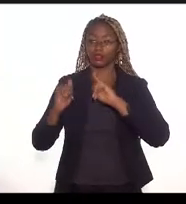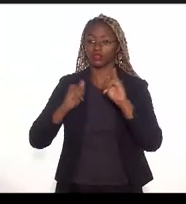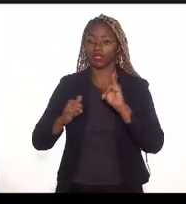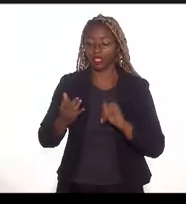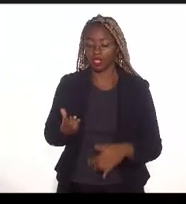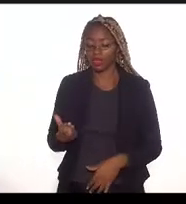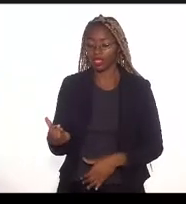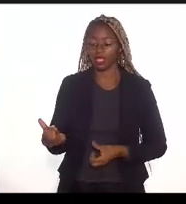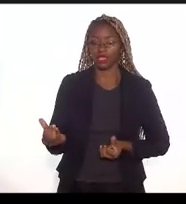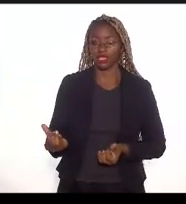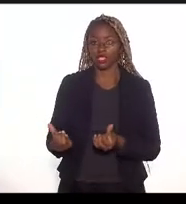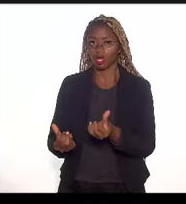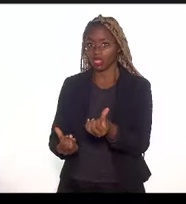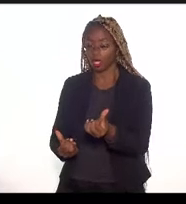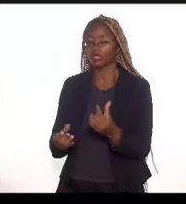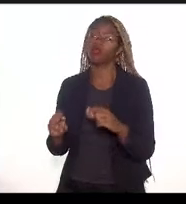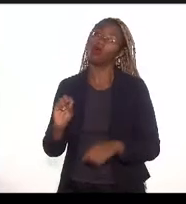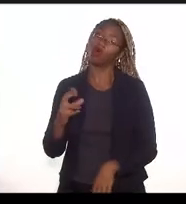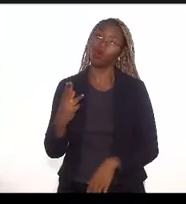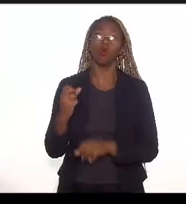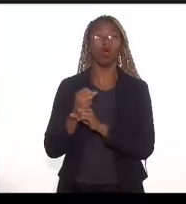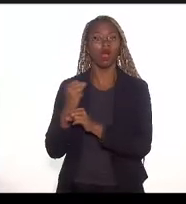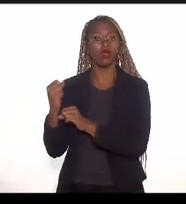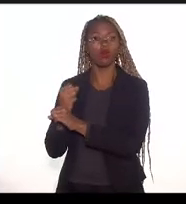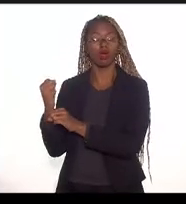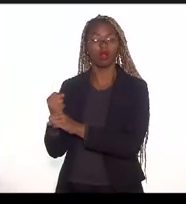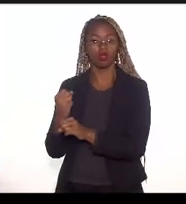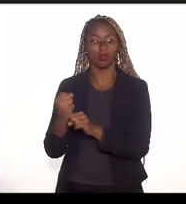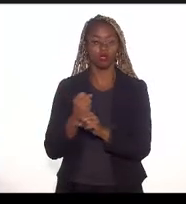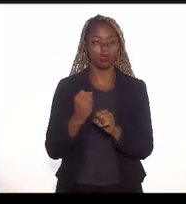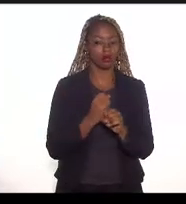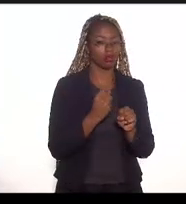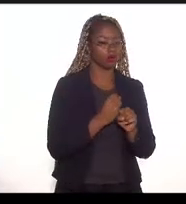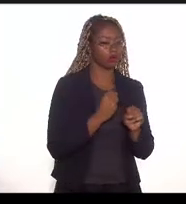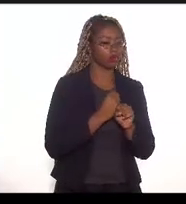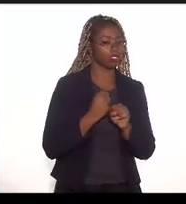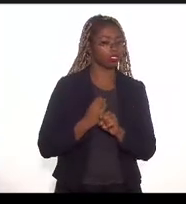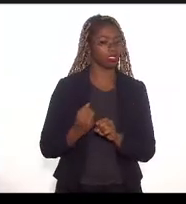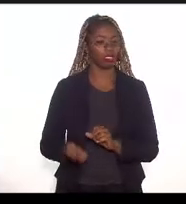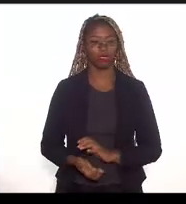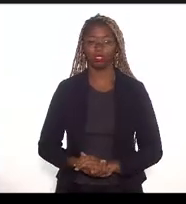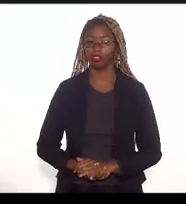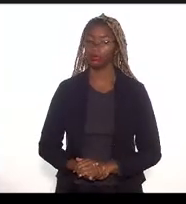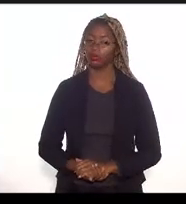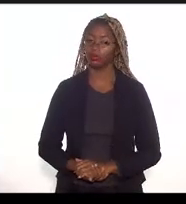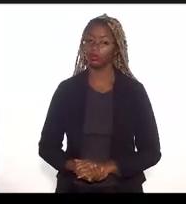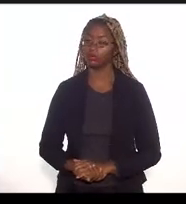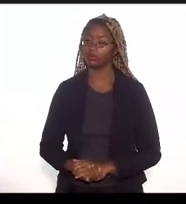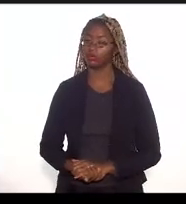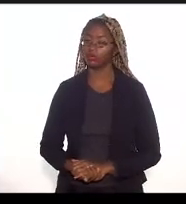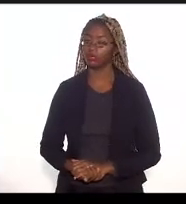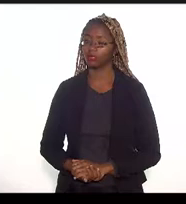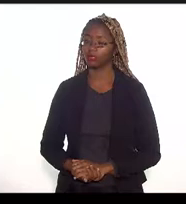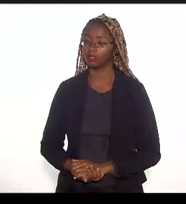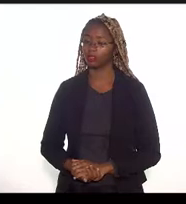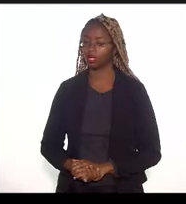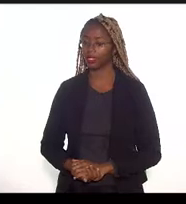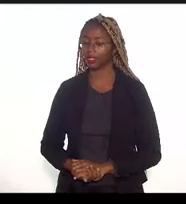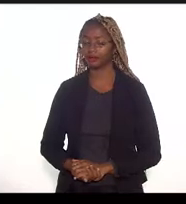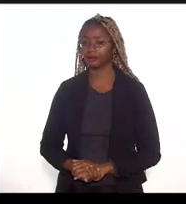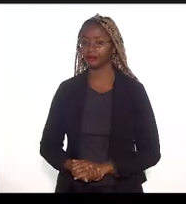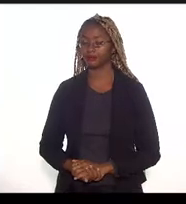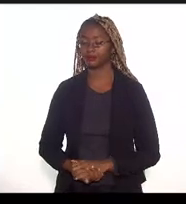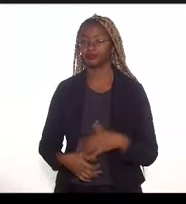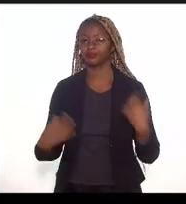ou anualmente. Optamos por fazer relatórios semestrais para que possamos ter um retrato mais